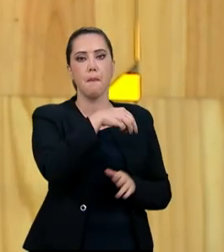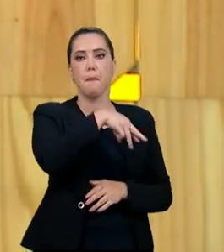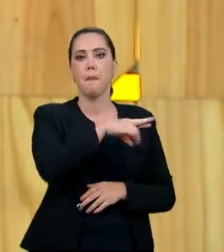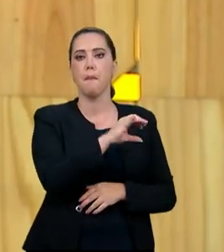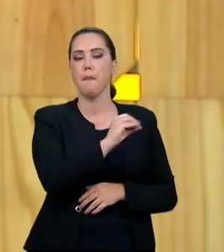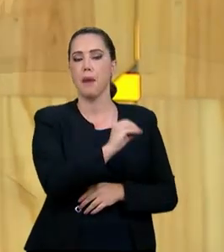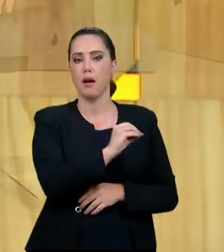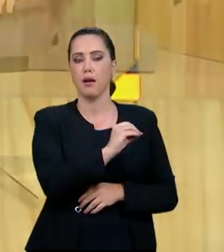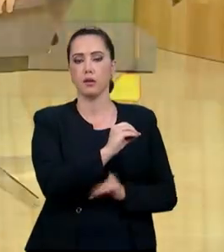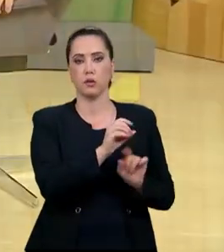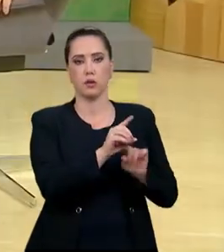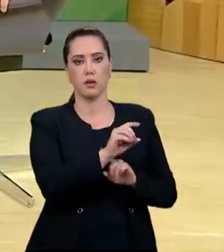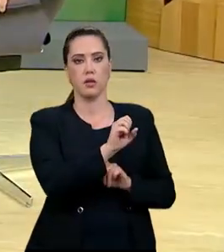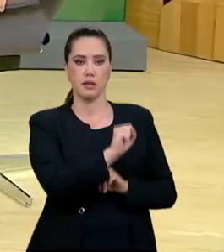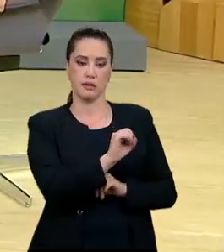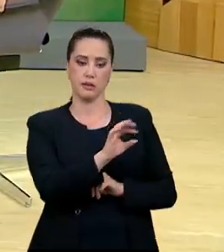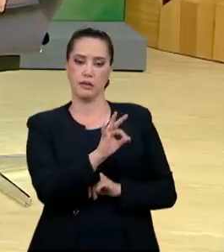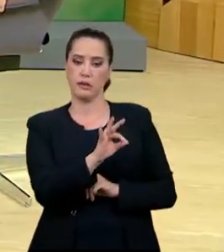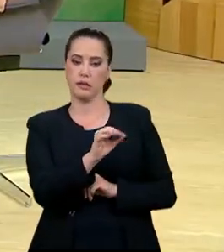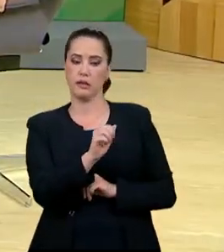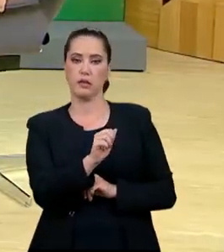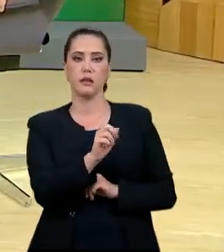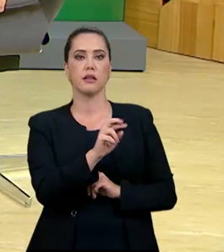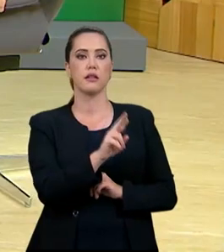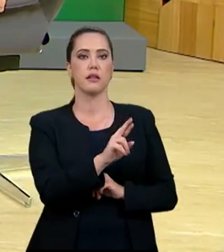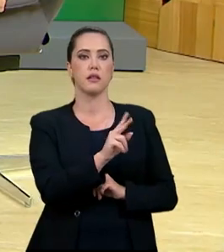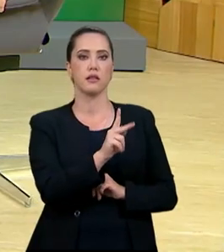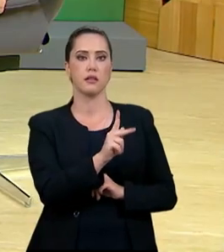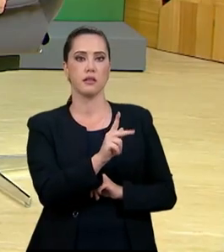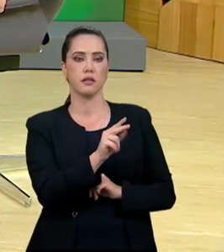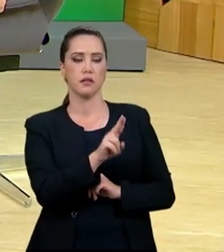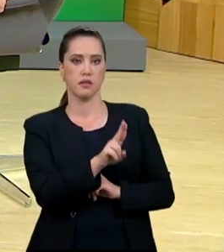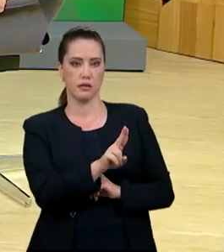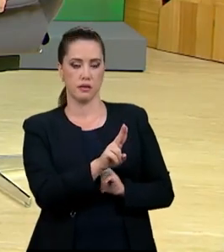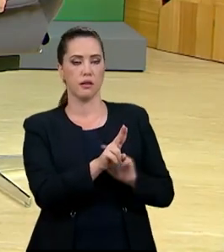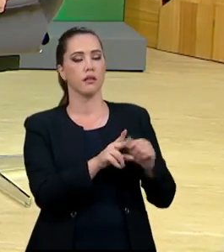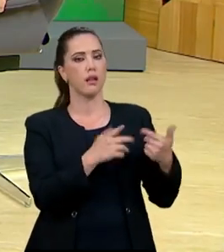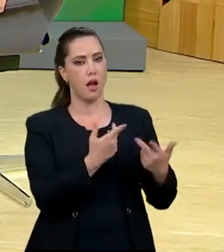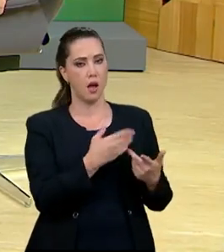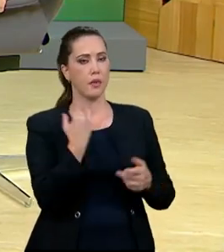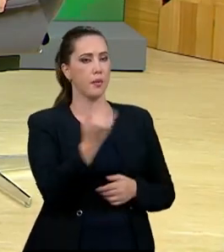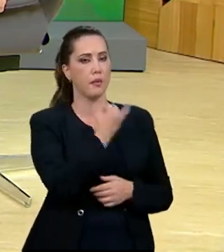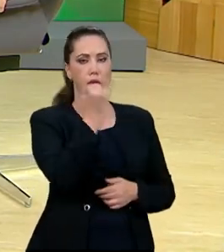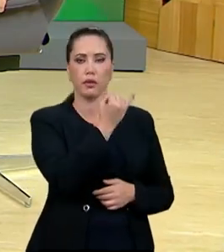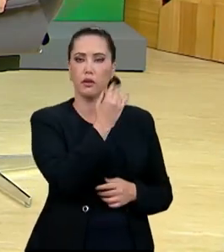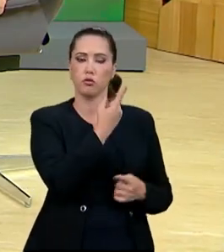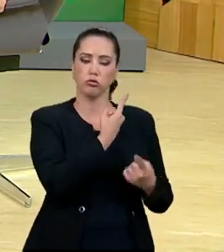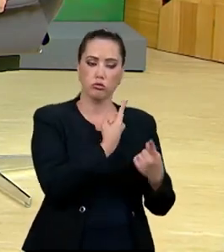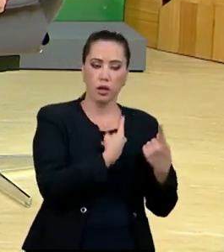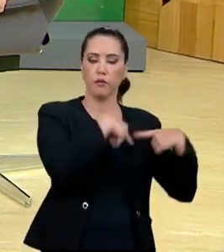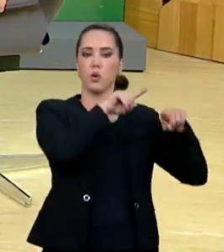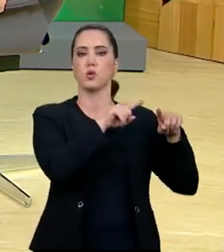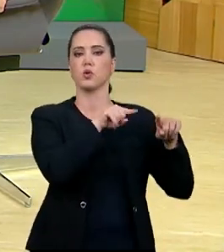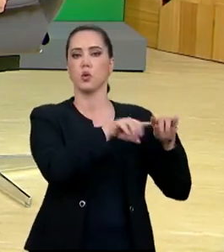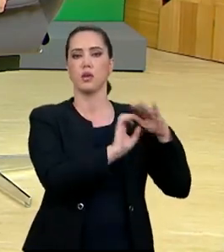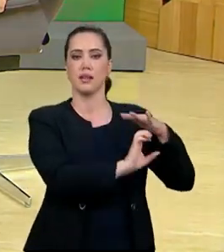agosto. Então, esse marco a gente vê como uma grande revolução, né, para esse tipo de segmento. A gente